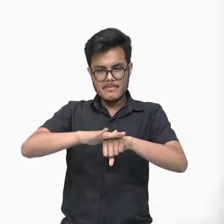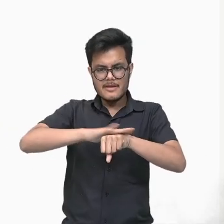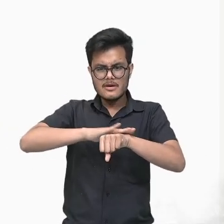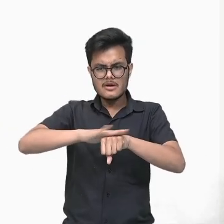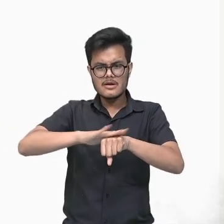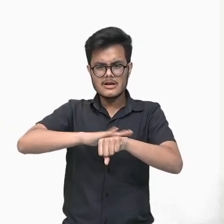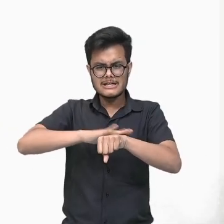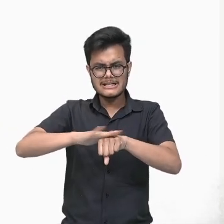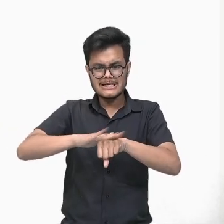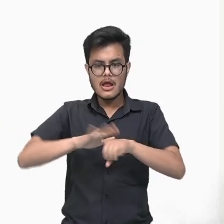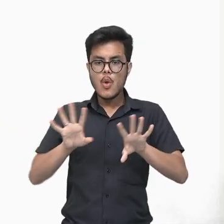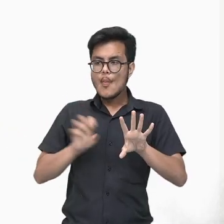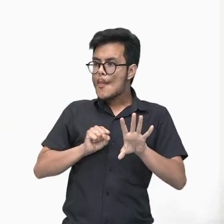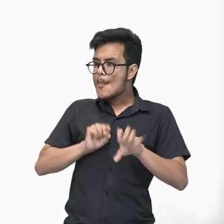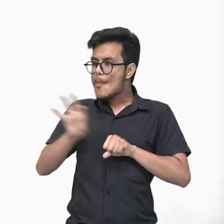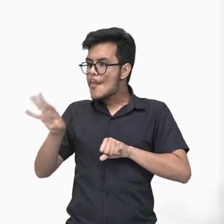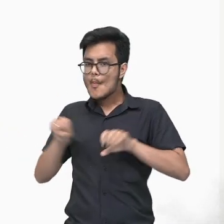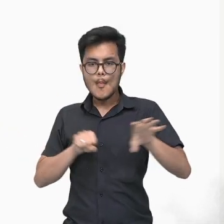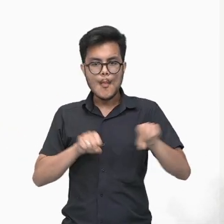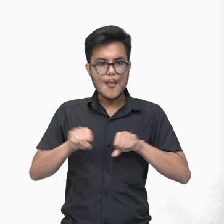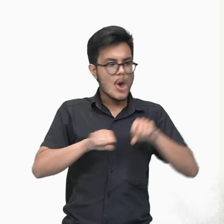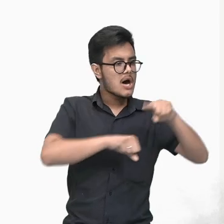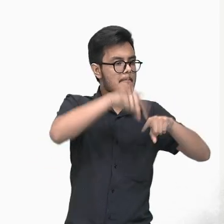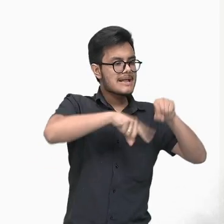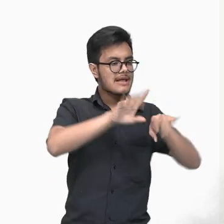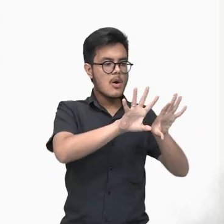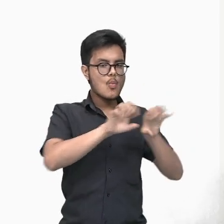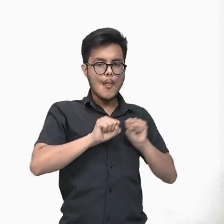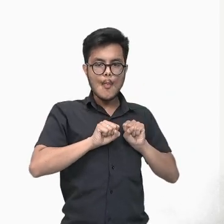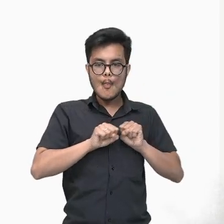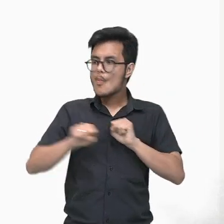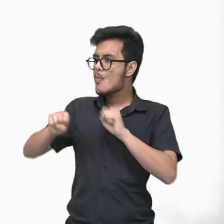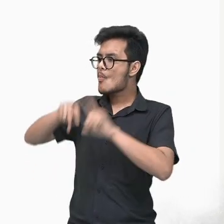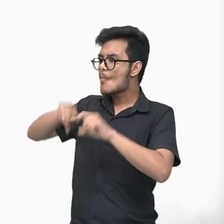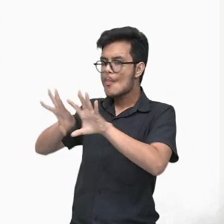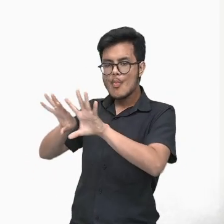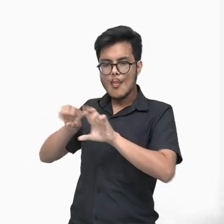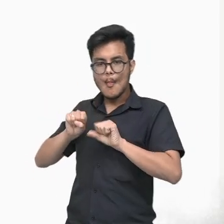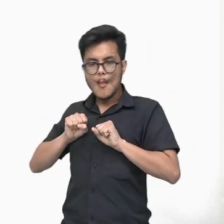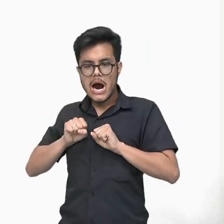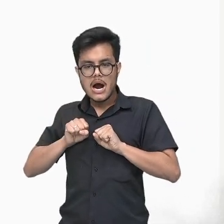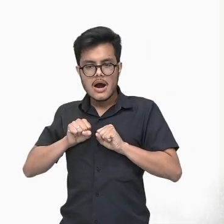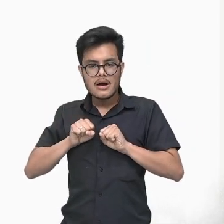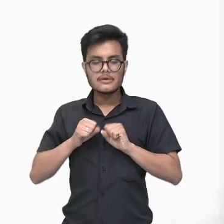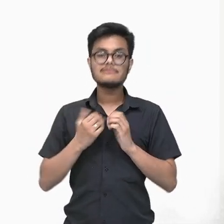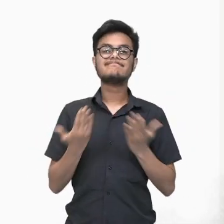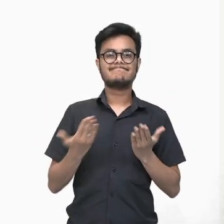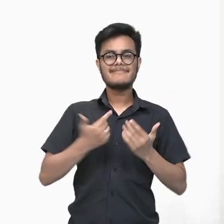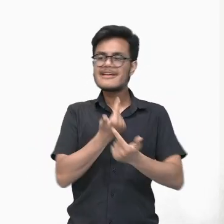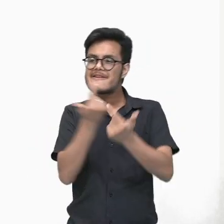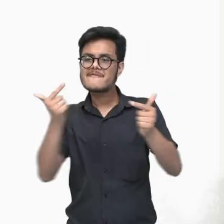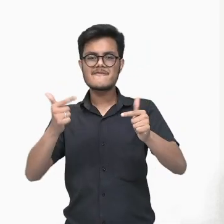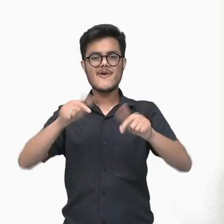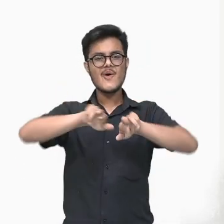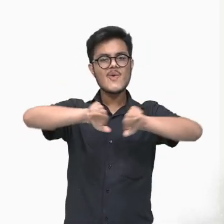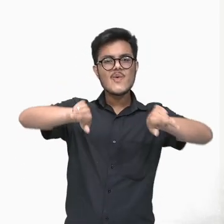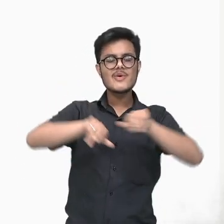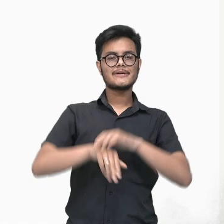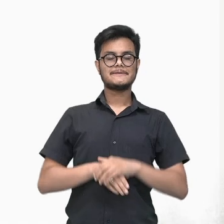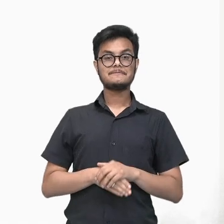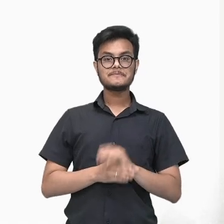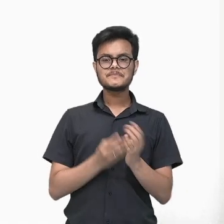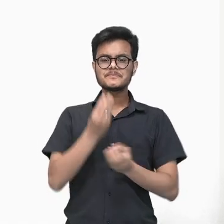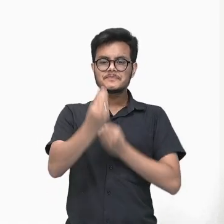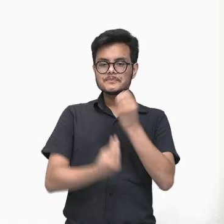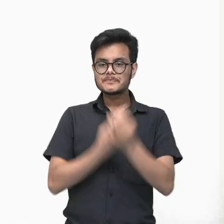atrair determinados materiais, como um pedaço de tecido e entre outros. Aí o que aconteceu